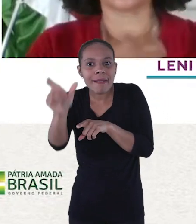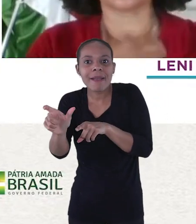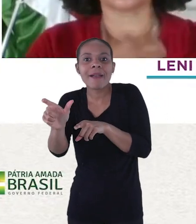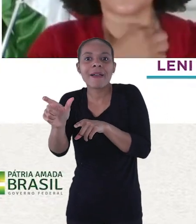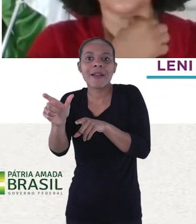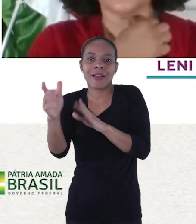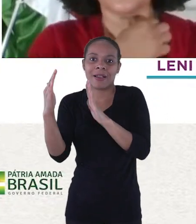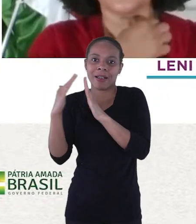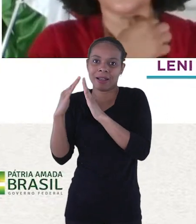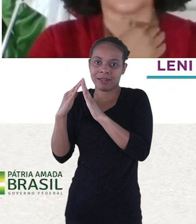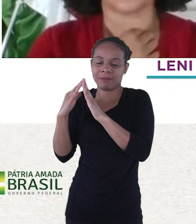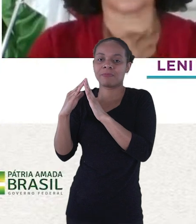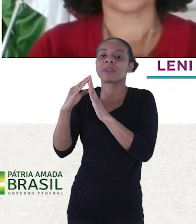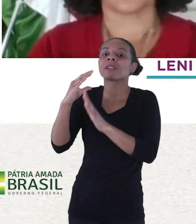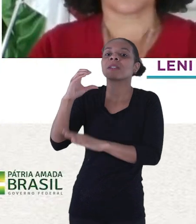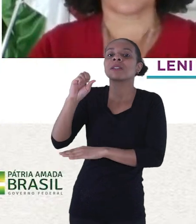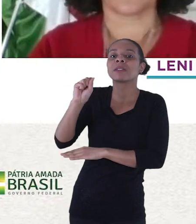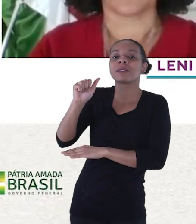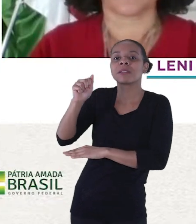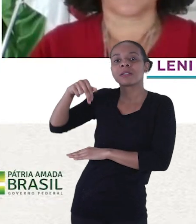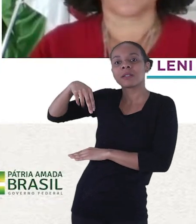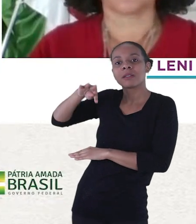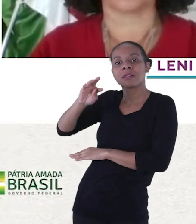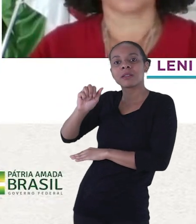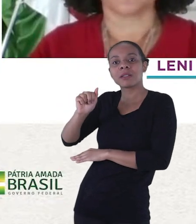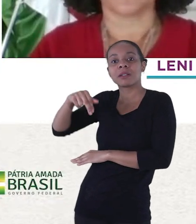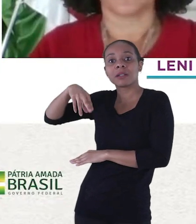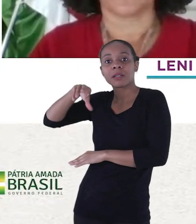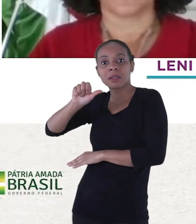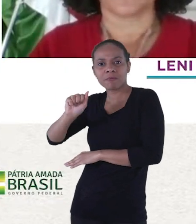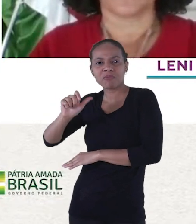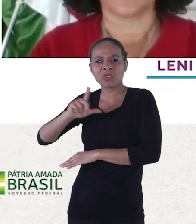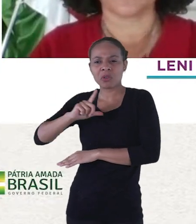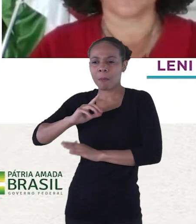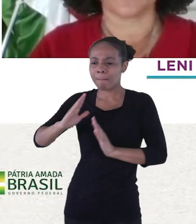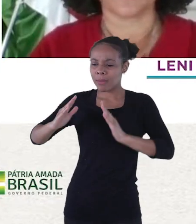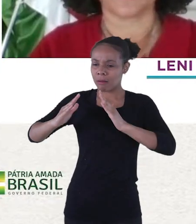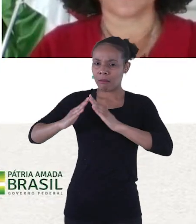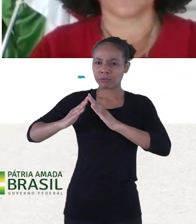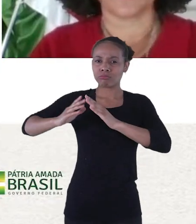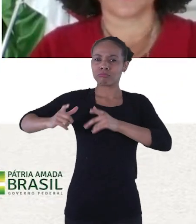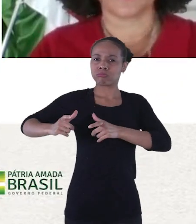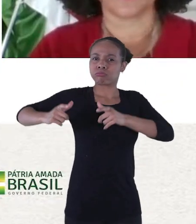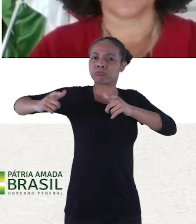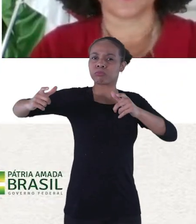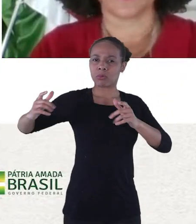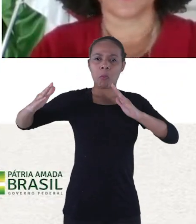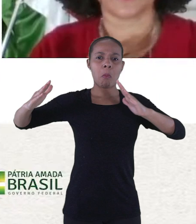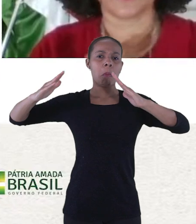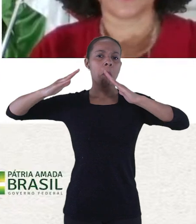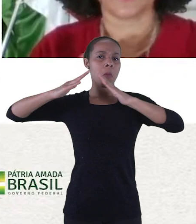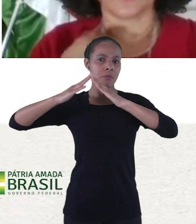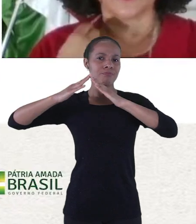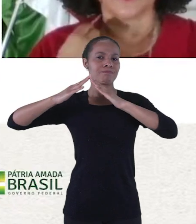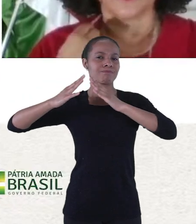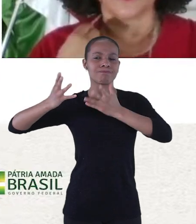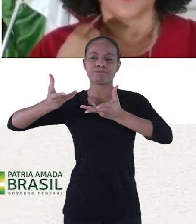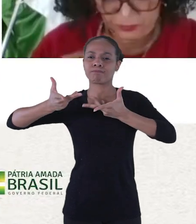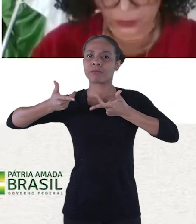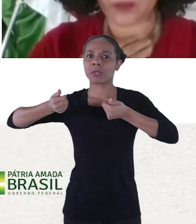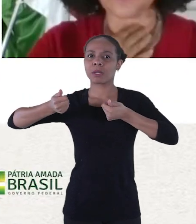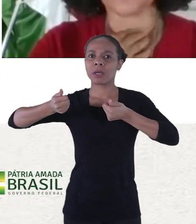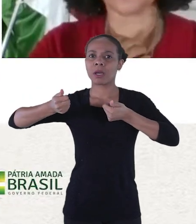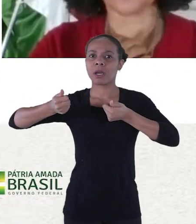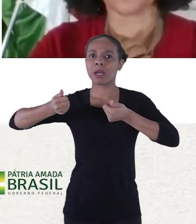né? Enfim, Santana, uma casa de 2 andares, com todo o luxo que você poderia imaginar. De repente, aparece um